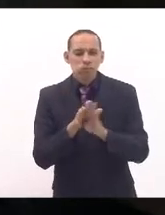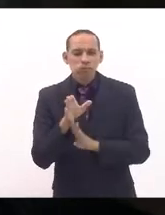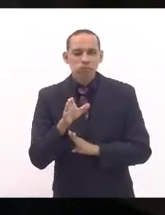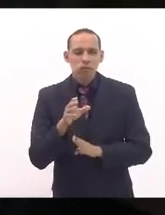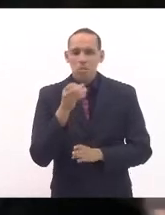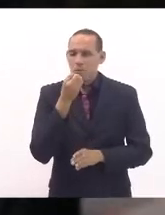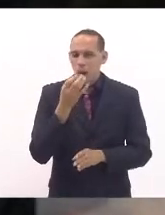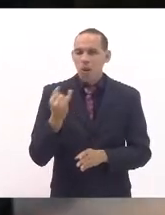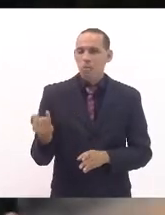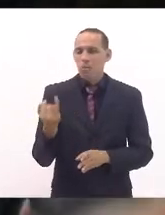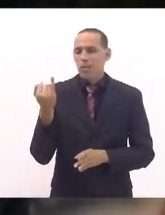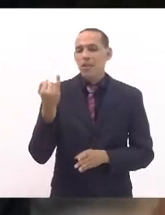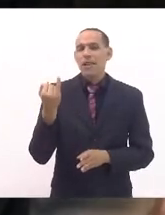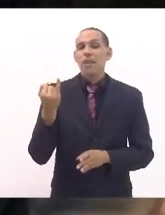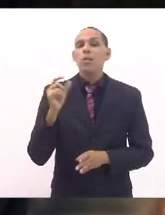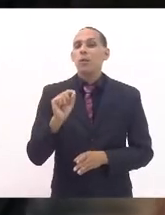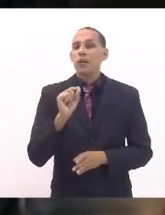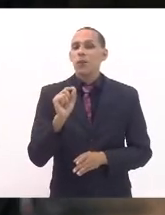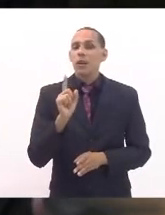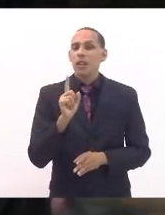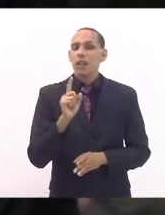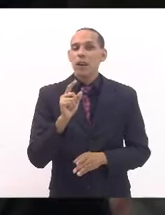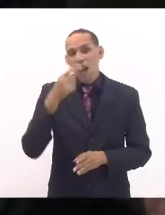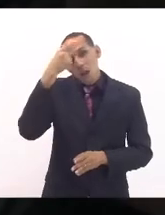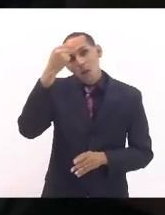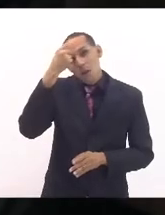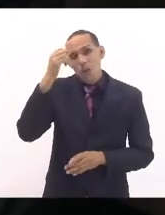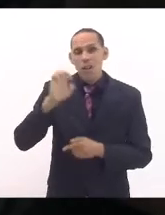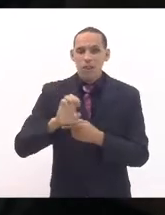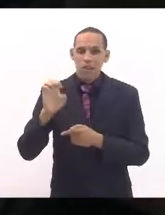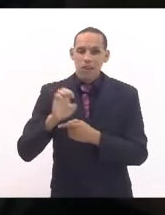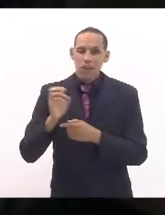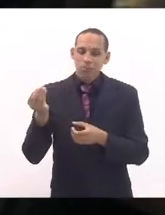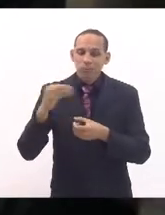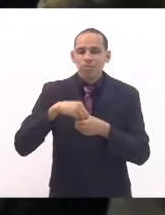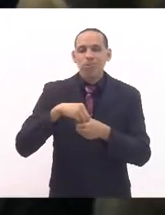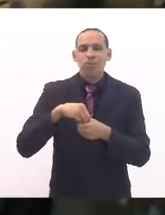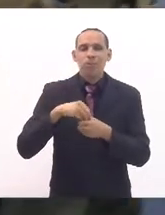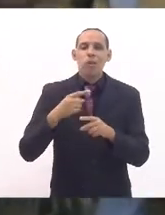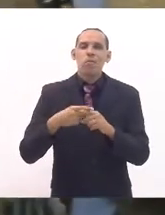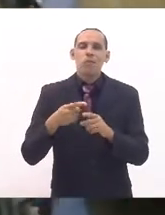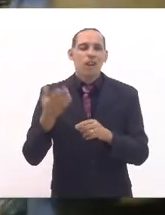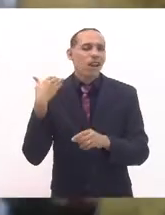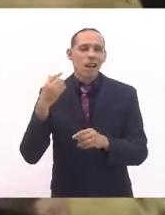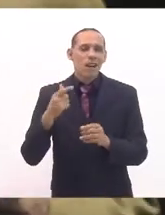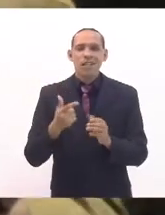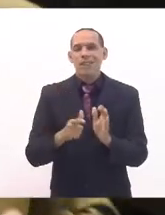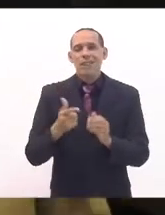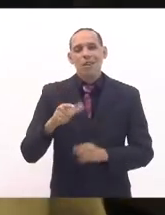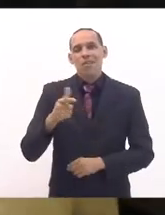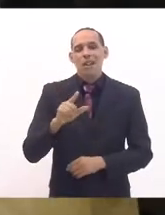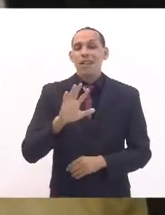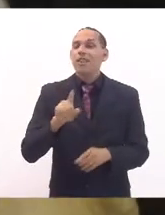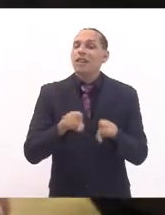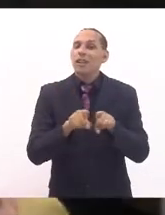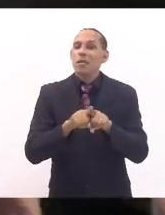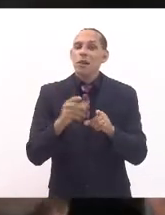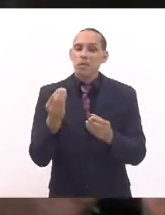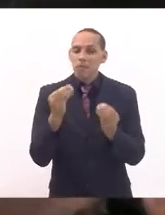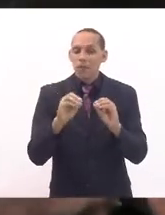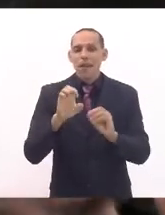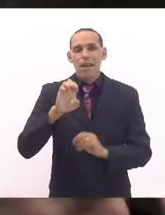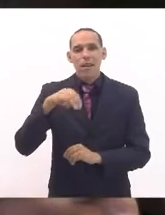bem. Pois é, mas era importante ter as nossas universidades estaduais, que estavam ausentes, e a Emater, André, que é a nossa